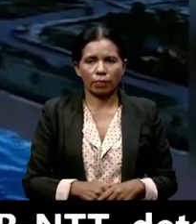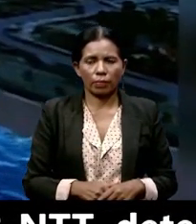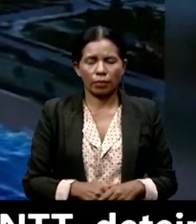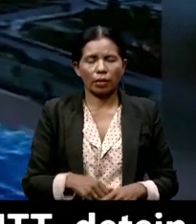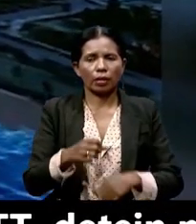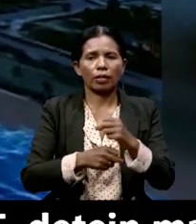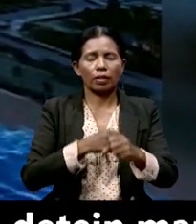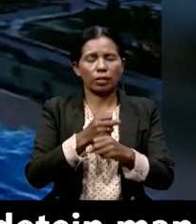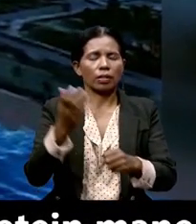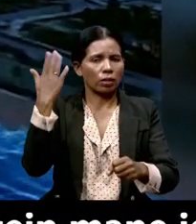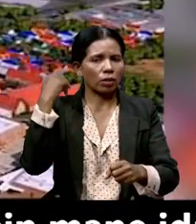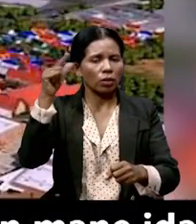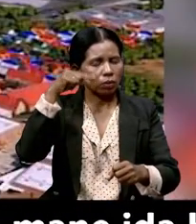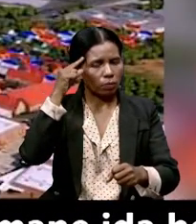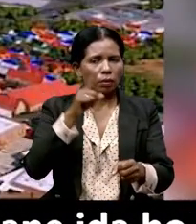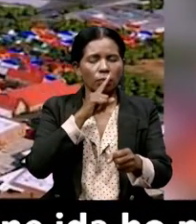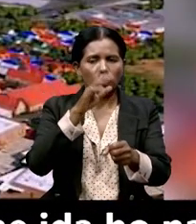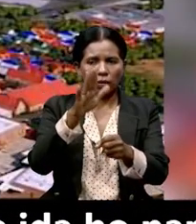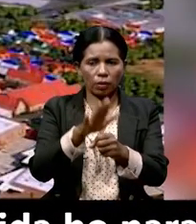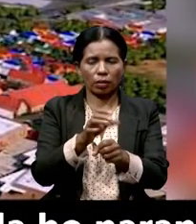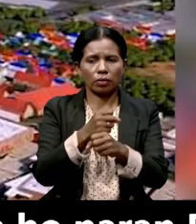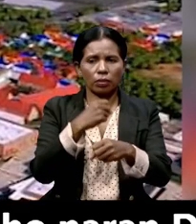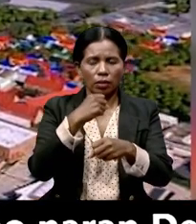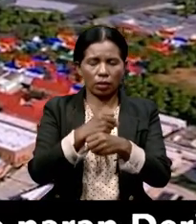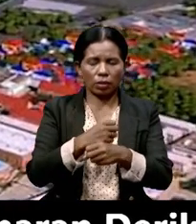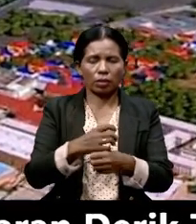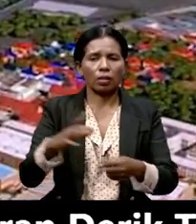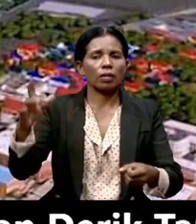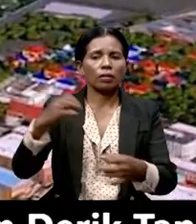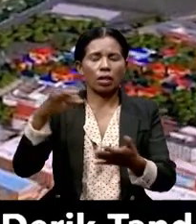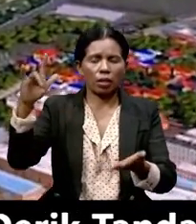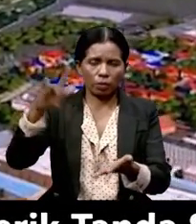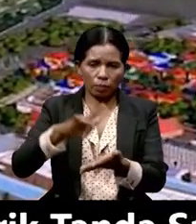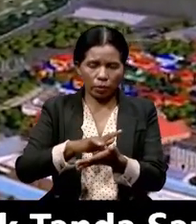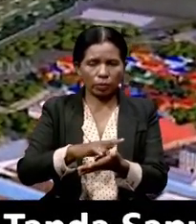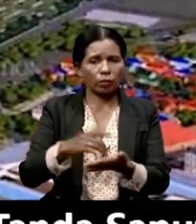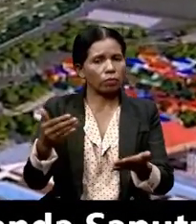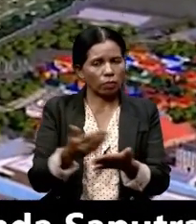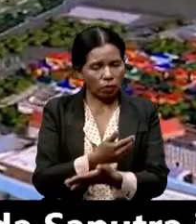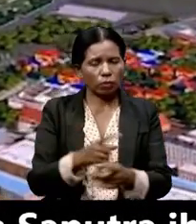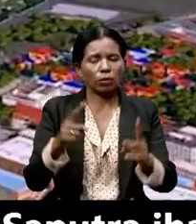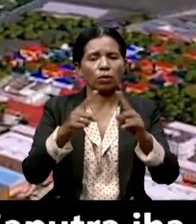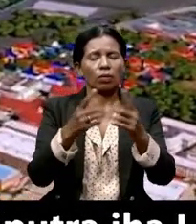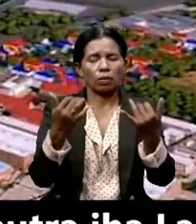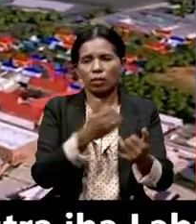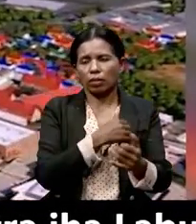a Tina Cotocmos, governo promete ona a tohalo construção fun ba aeroporto, né? Mas betohin lorong se dá o que